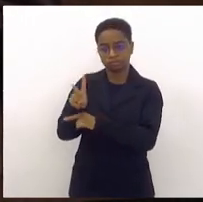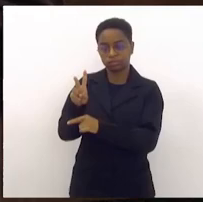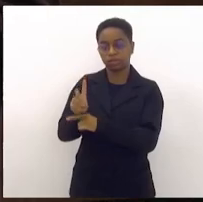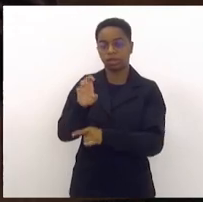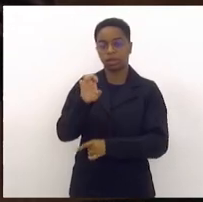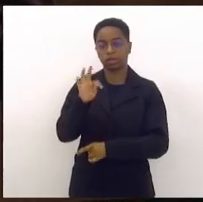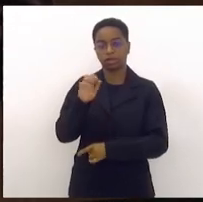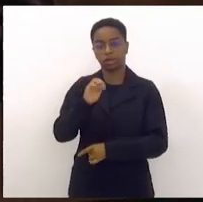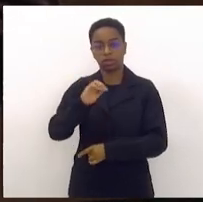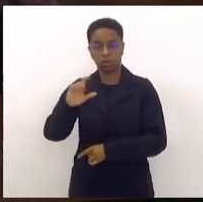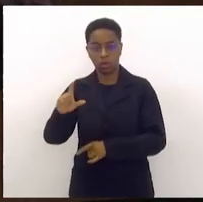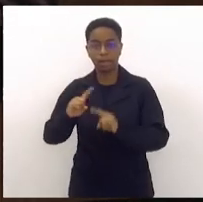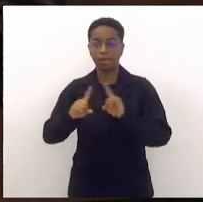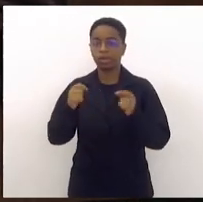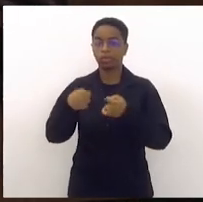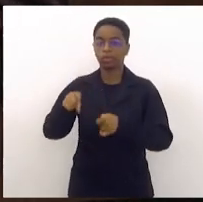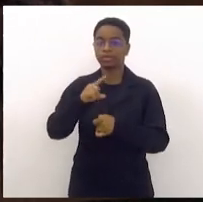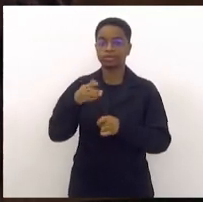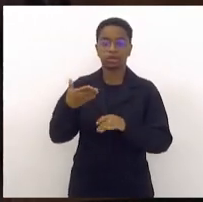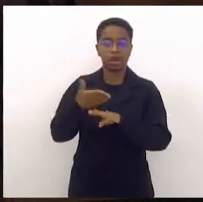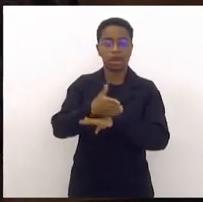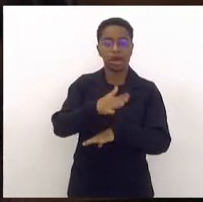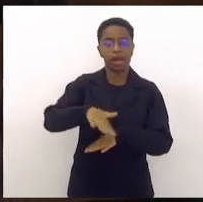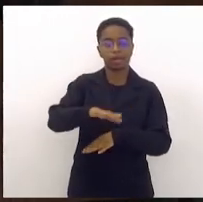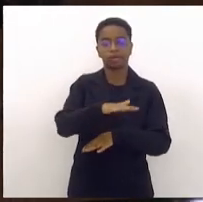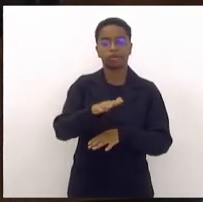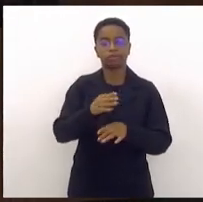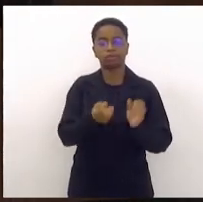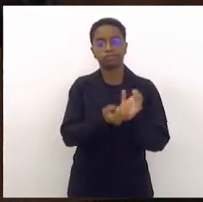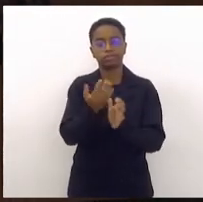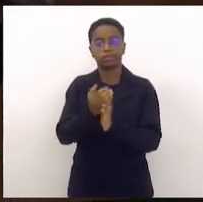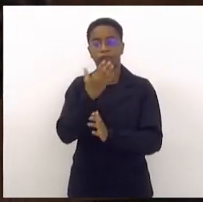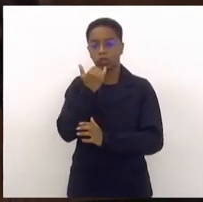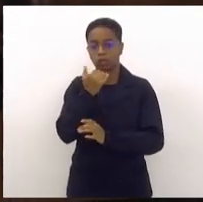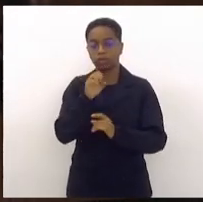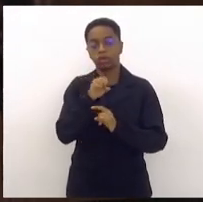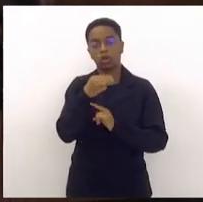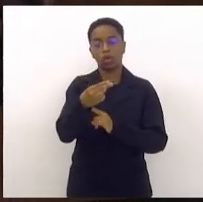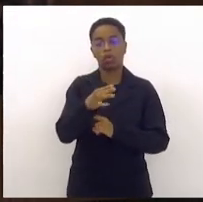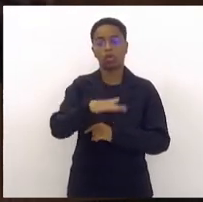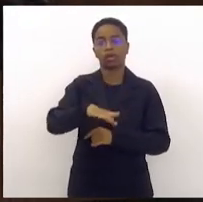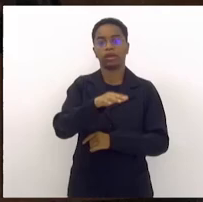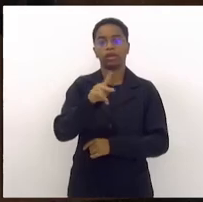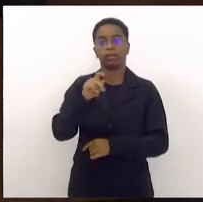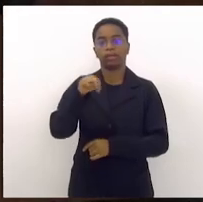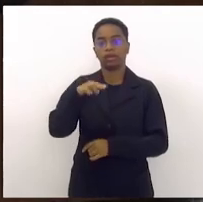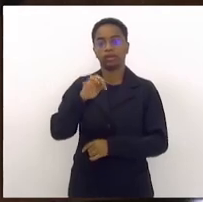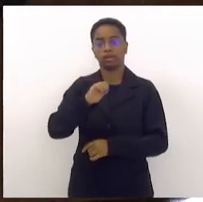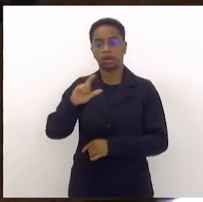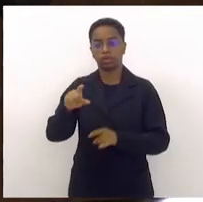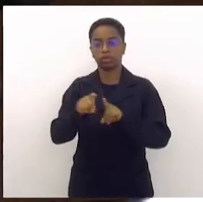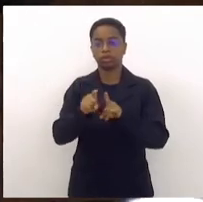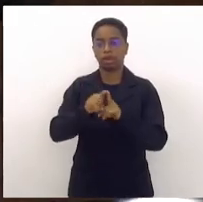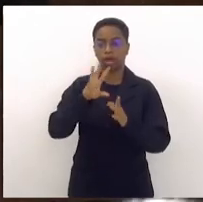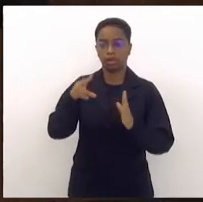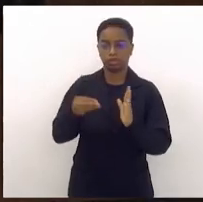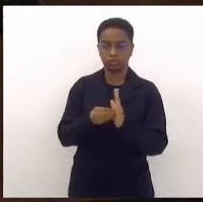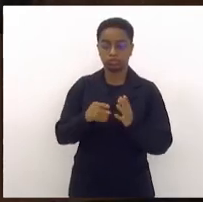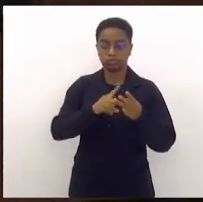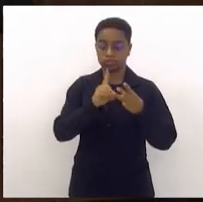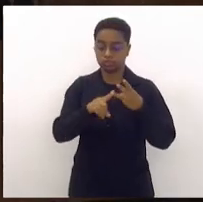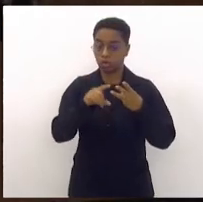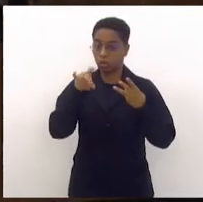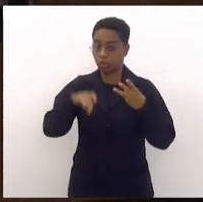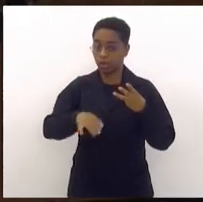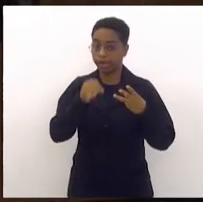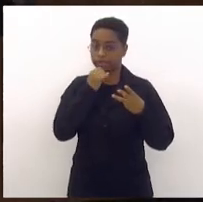de produção de alimentos e sem entrar, por exemplo, em áreas como Pantanal e Amazônia. Para concluir? Terceiro e último